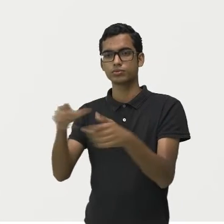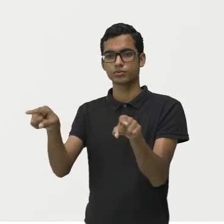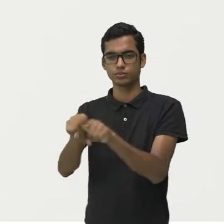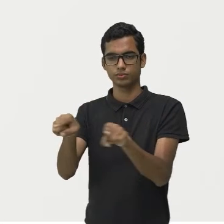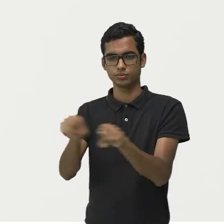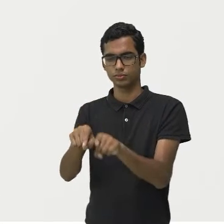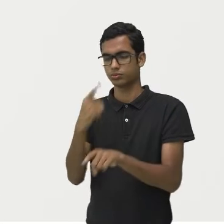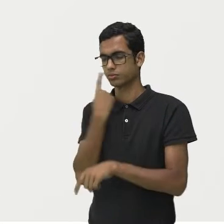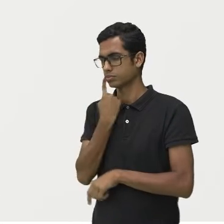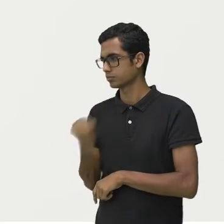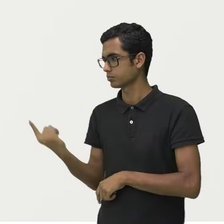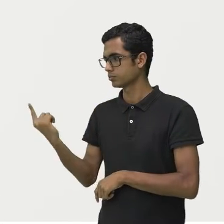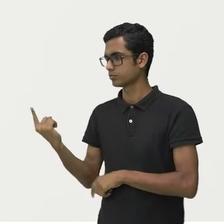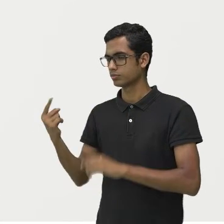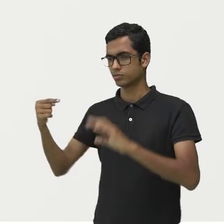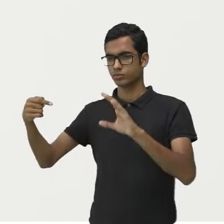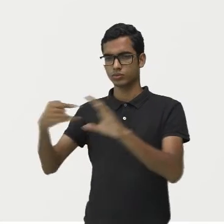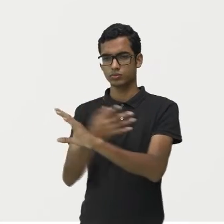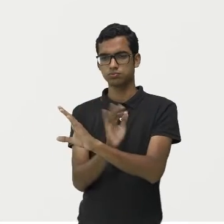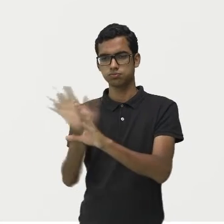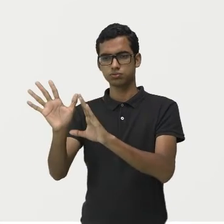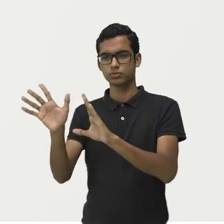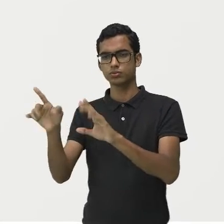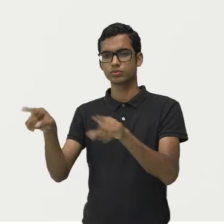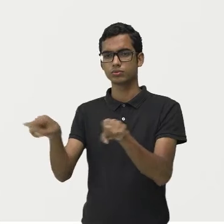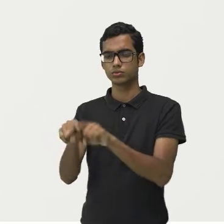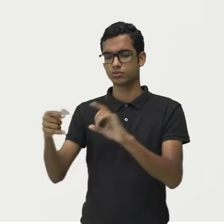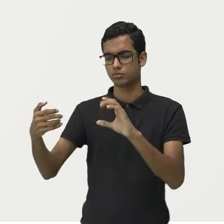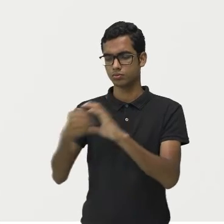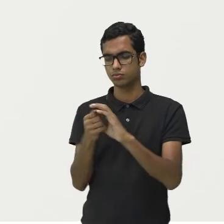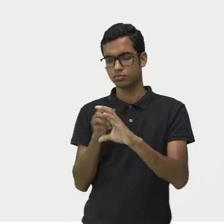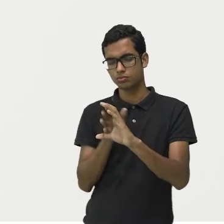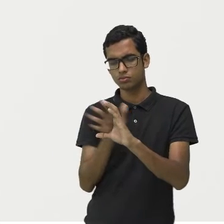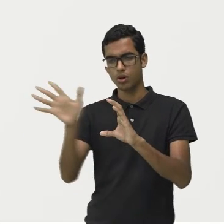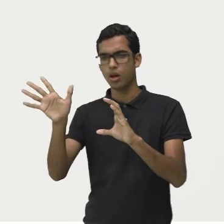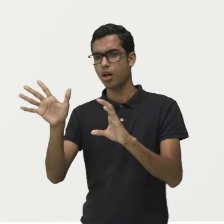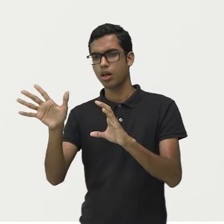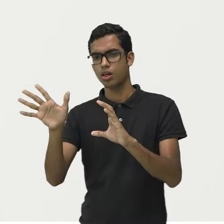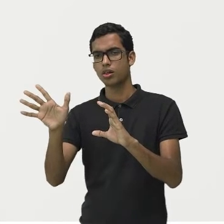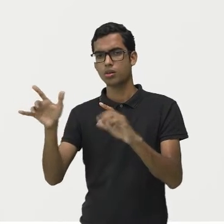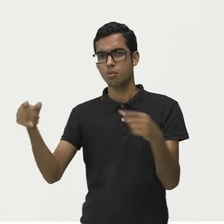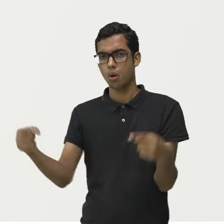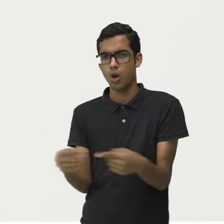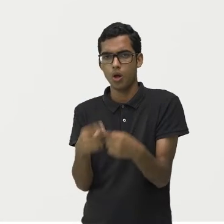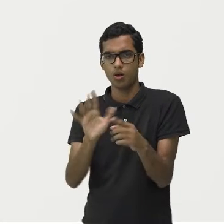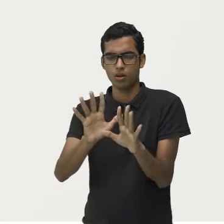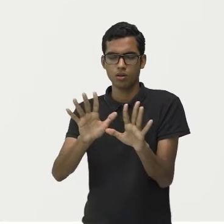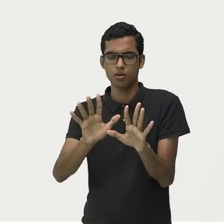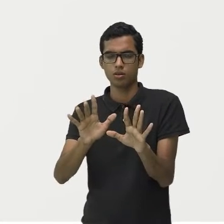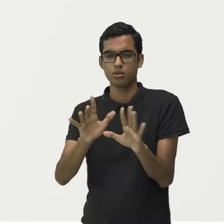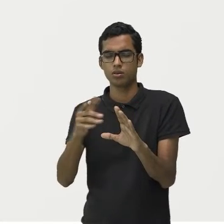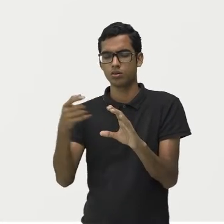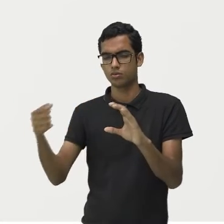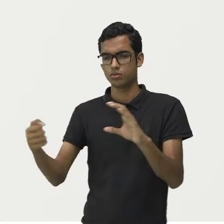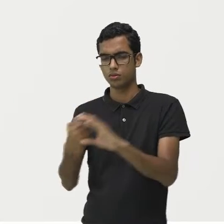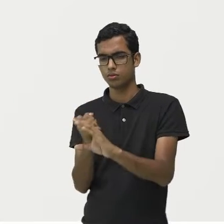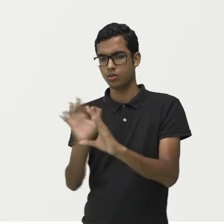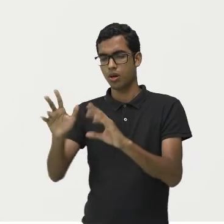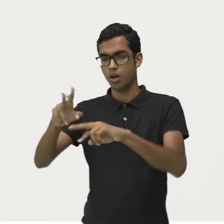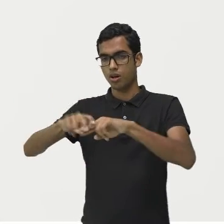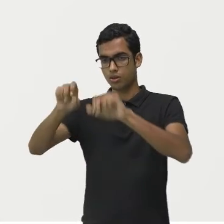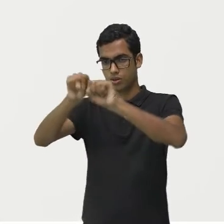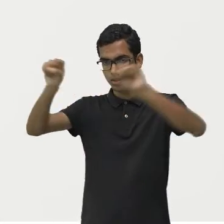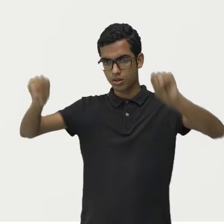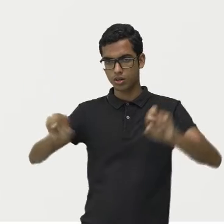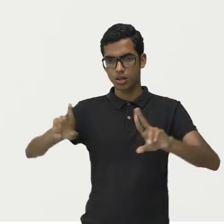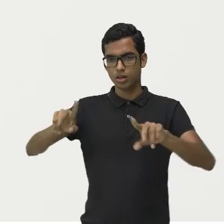e voltam para o mesmo meio. Eles não vão convergir, porque a gente já falou que o espelho convexo é um sistema divergente. Eles